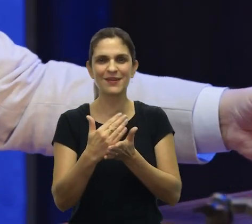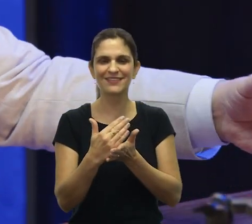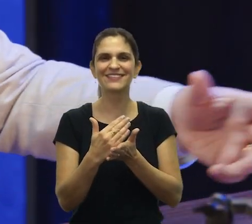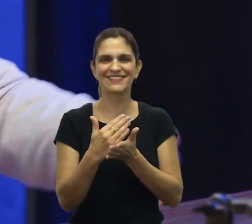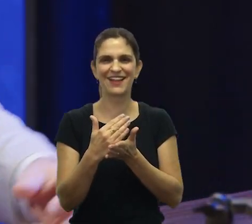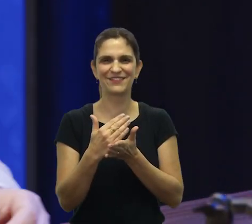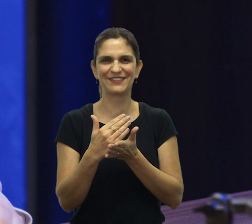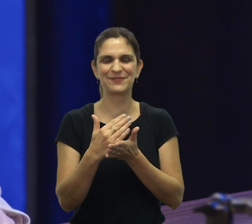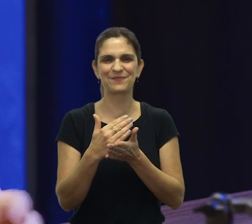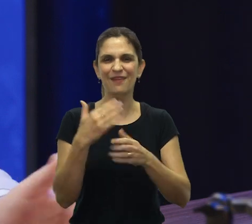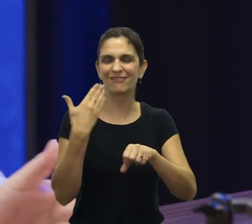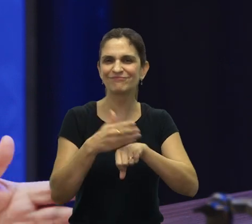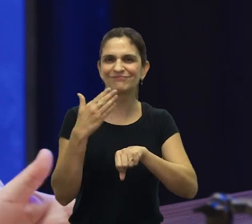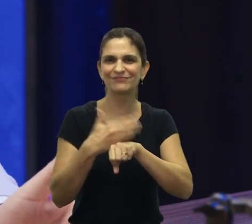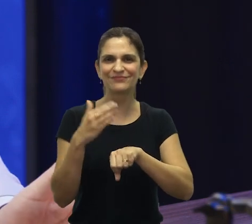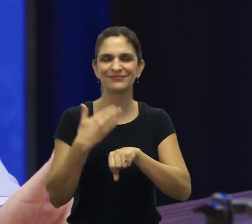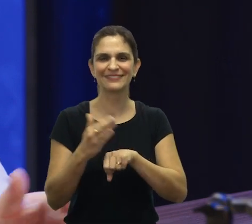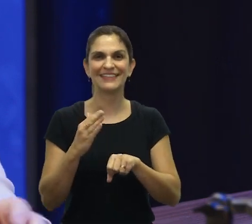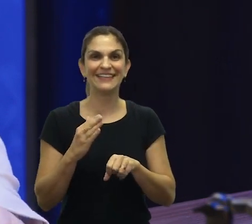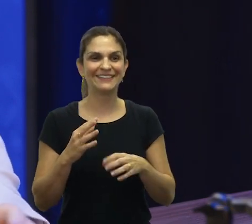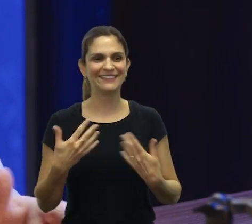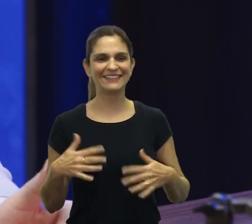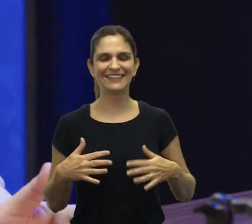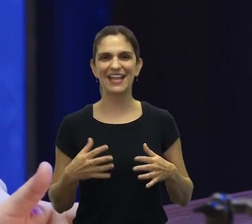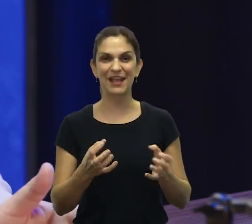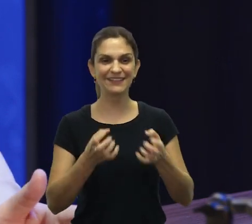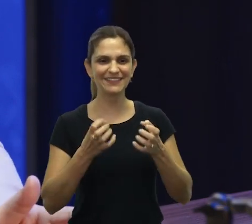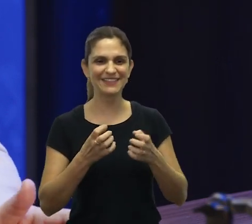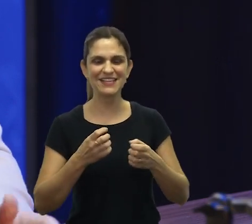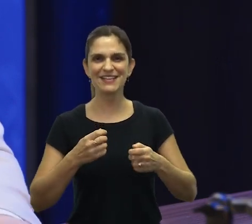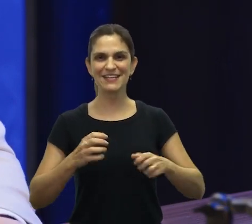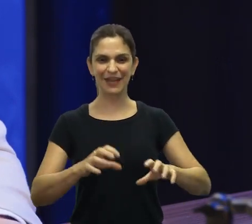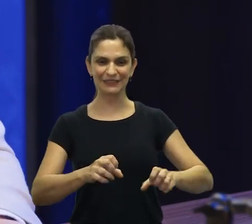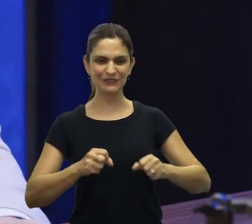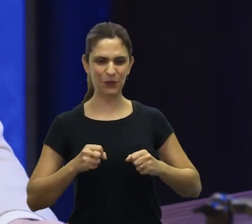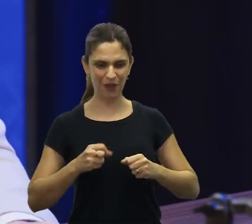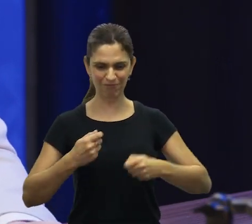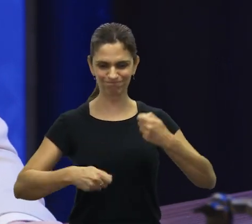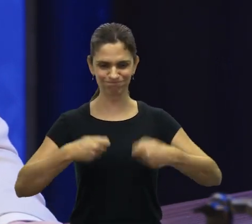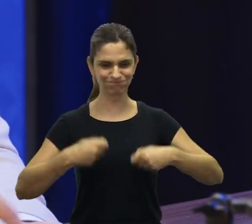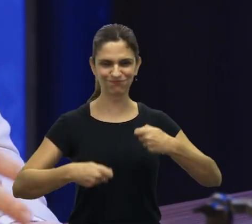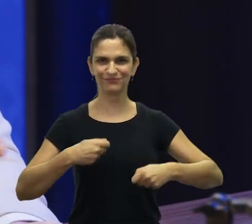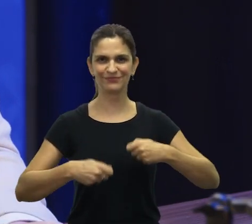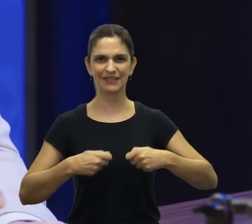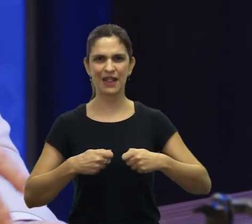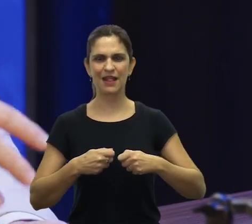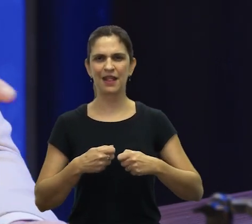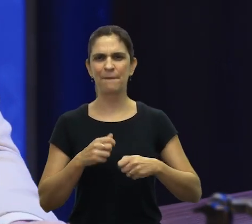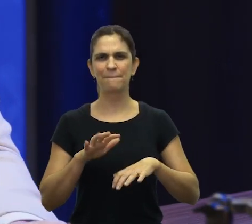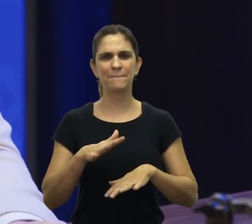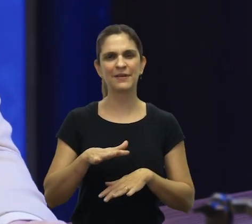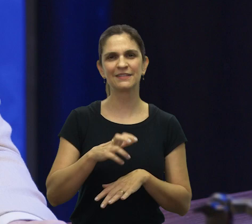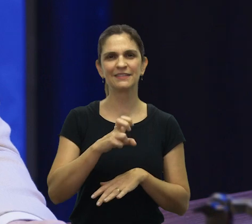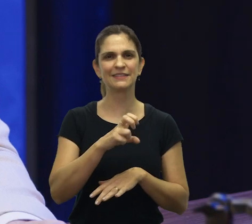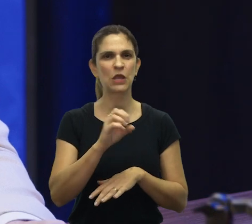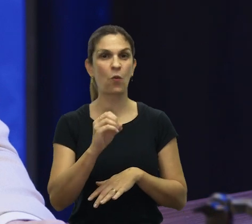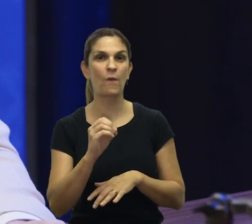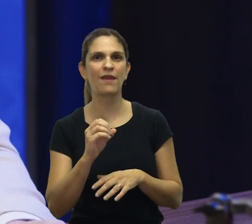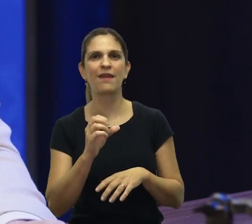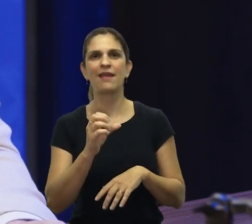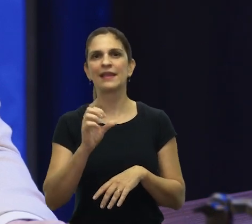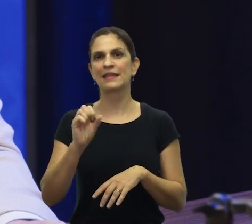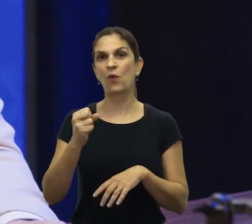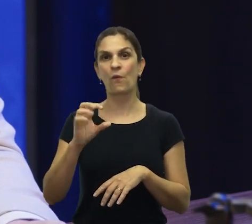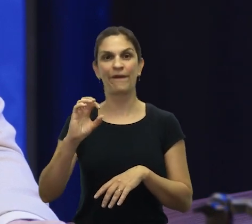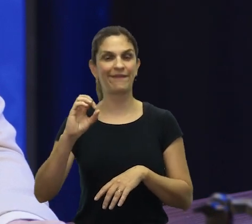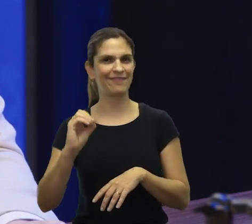a gente ficava em pé na frente do instrumento para ninguém pegar o seu instrumento. E tinha tipo 50,